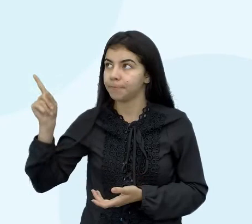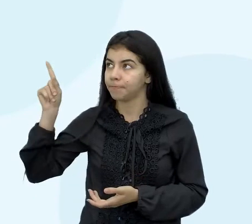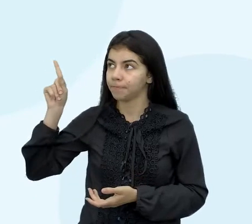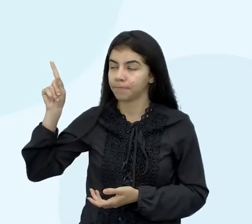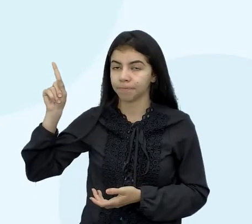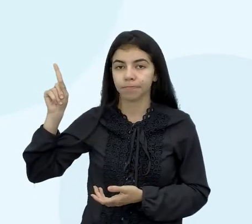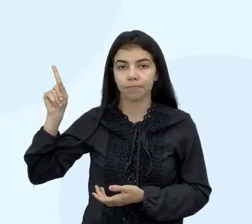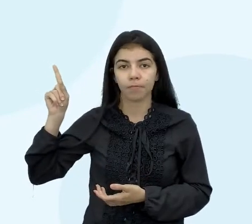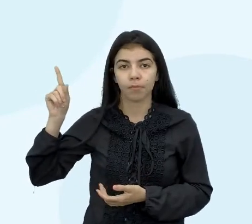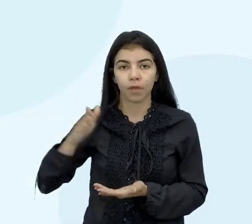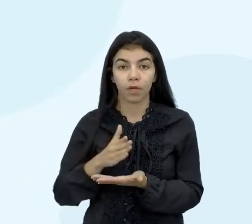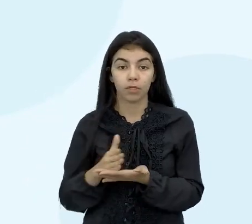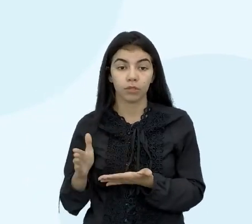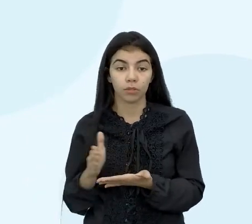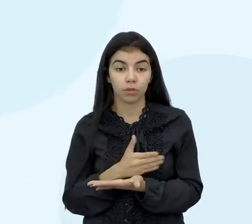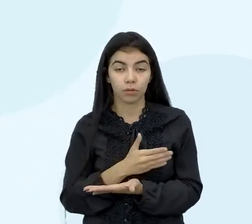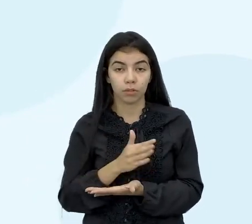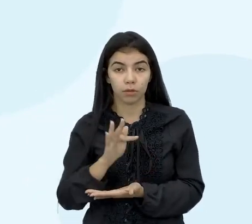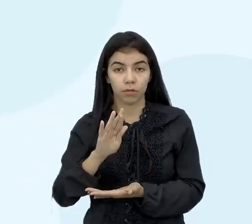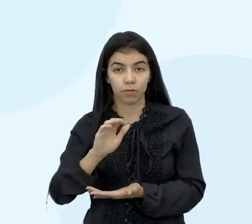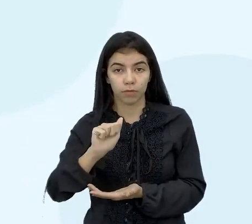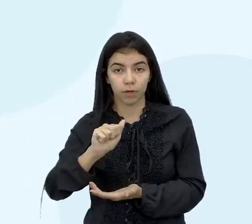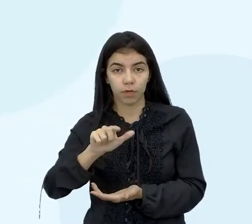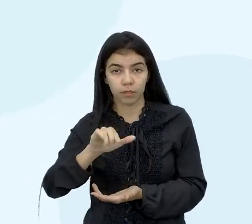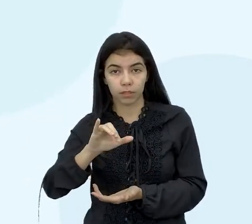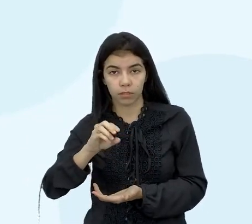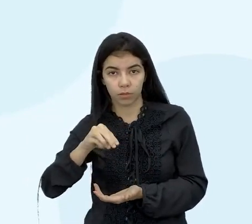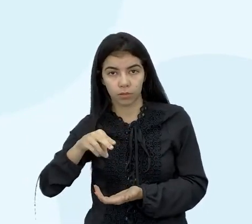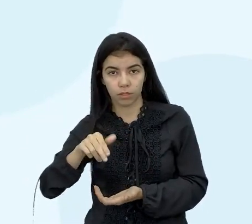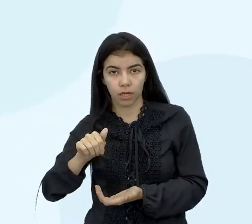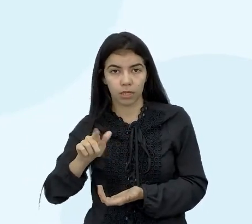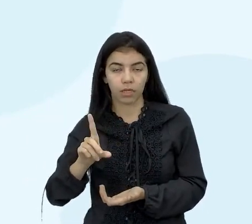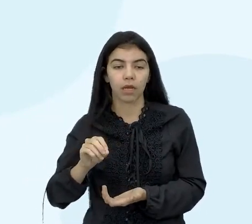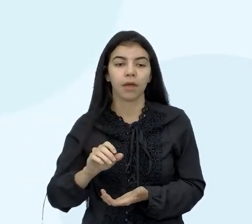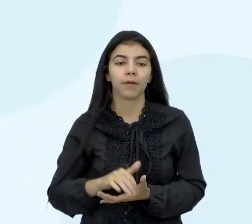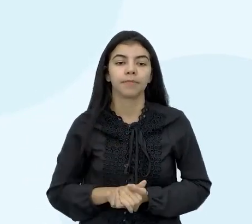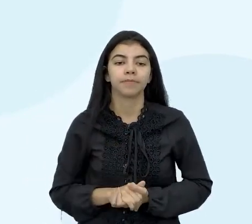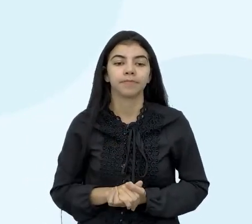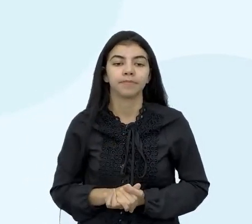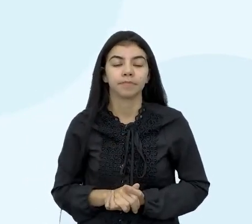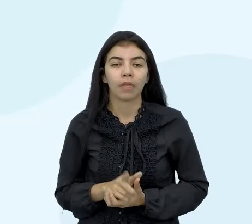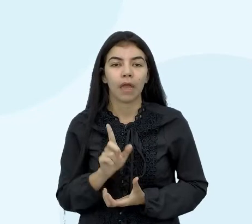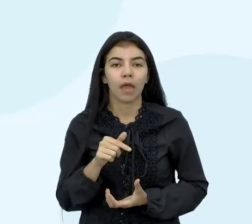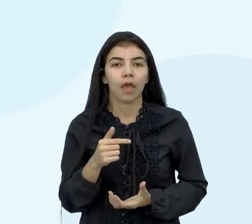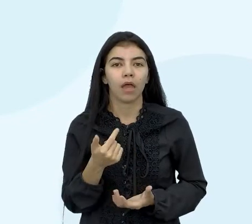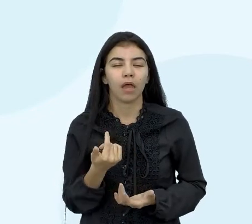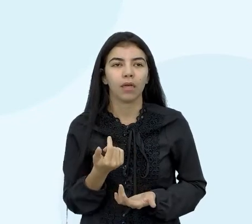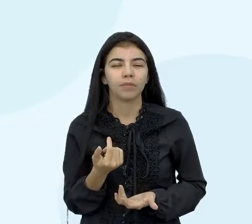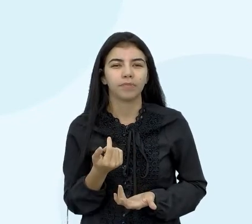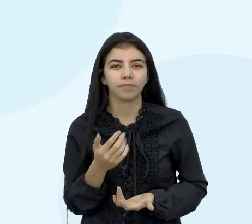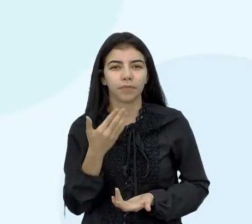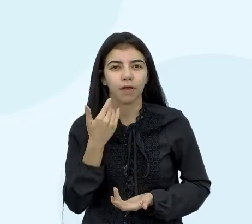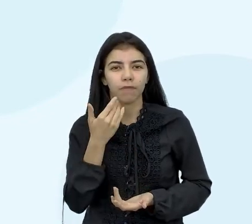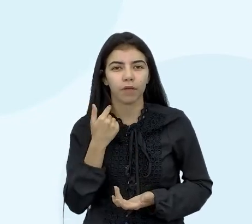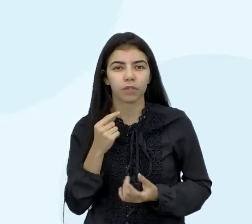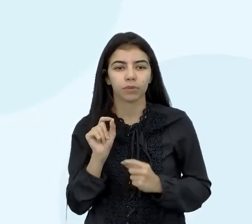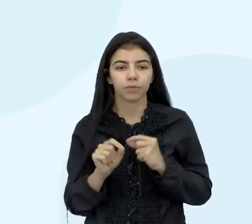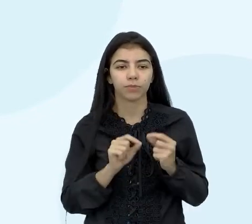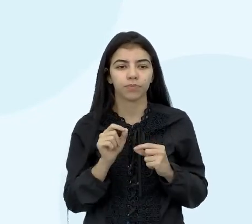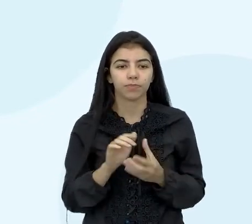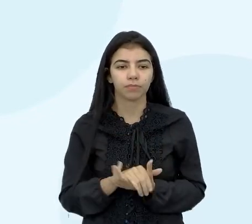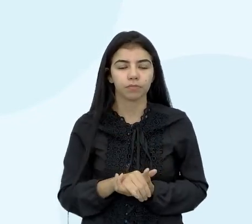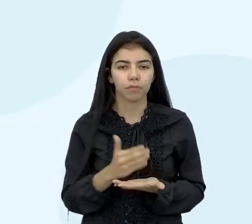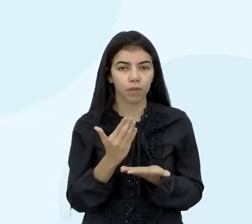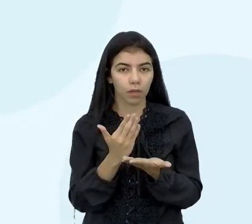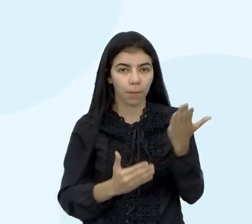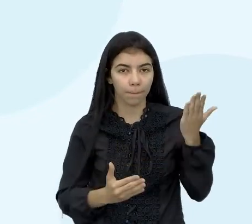anteriormente, a dissolução fracionada, ela pode ser justamente quando você sabe que um dos sólidos é solúvel em